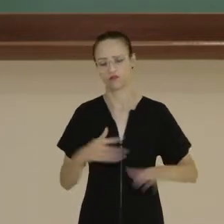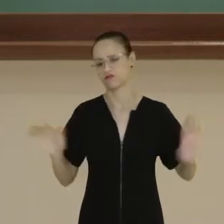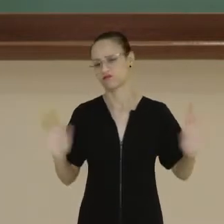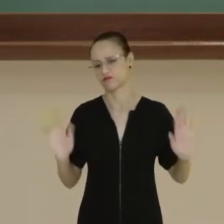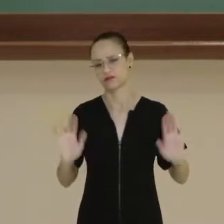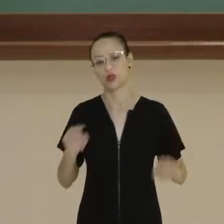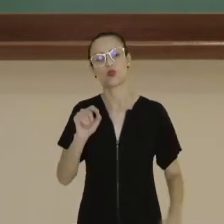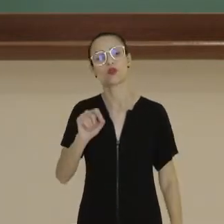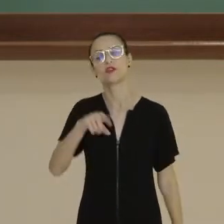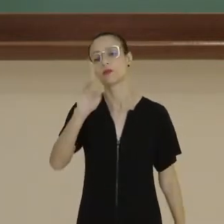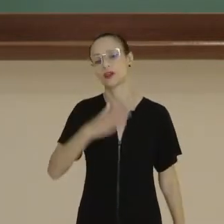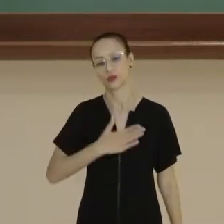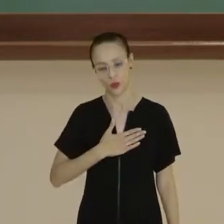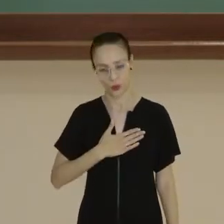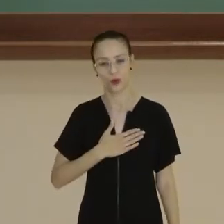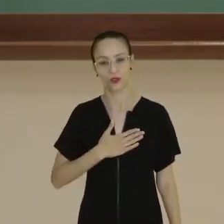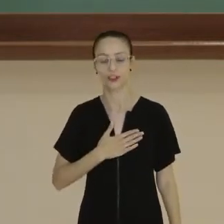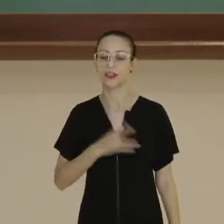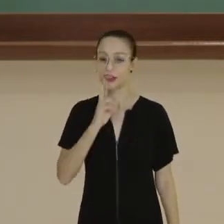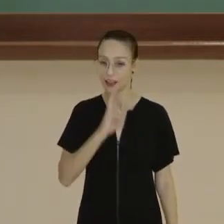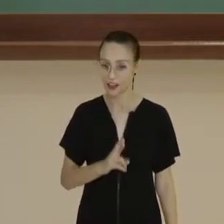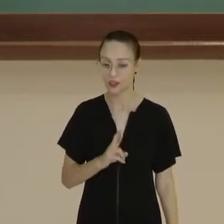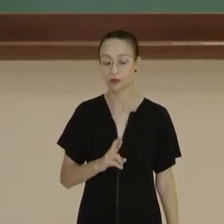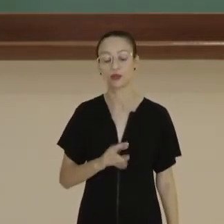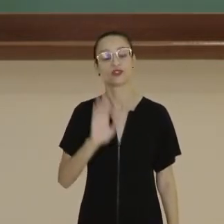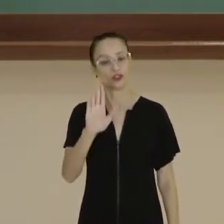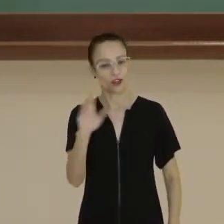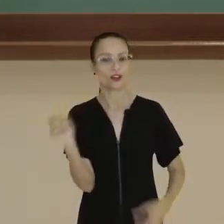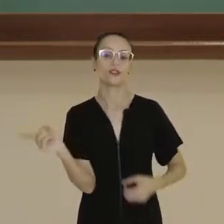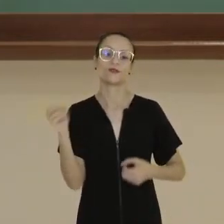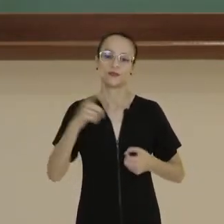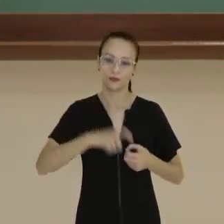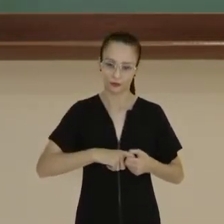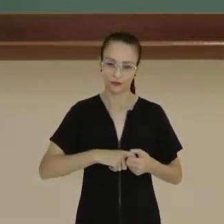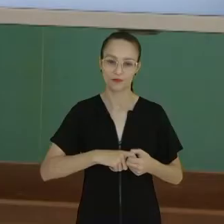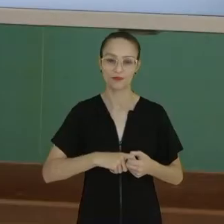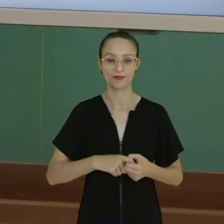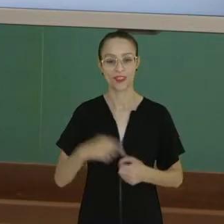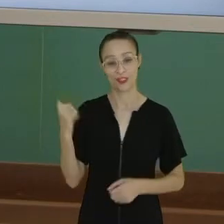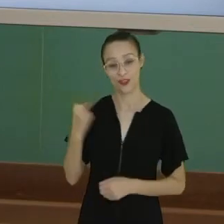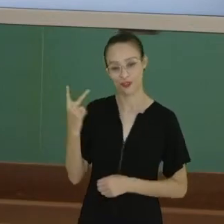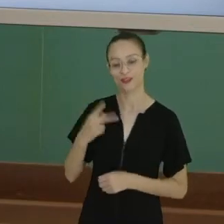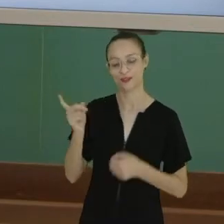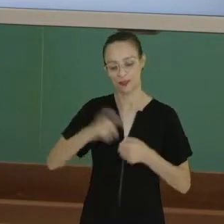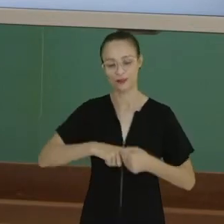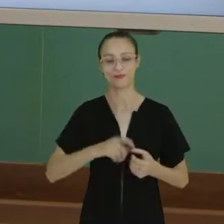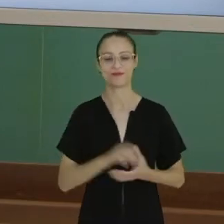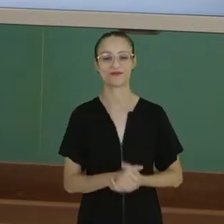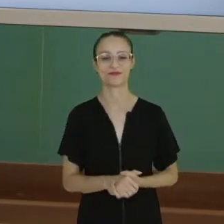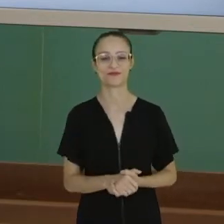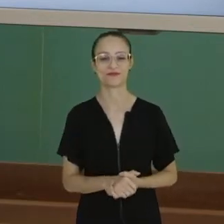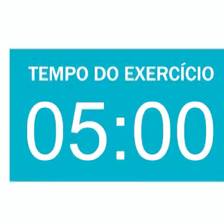mais apreciam, tá bom? Responde com carinho e daqui a pouquinho eu e a Vivi estamos de volta.